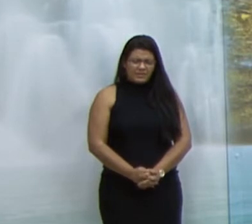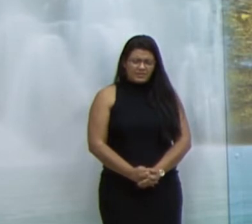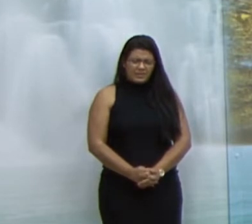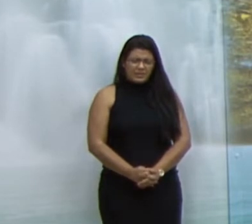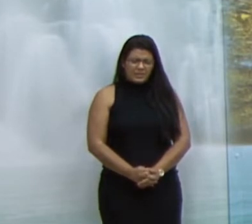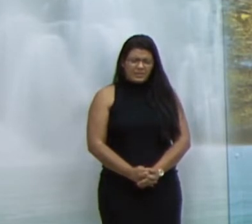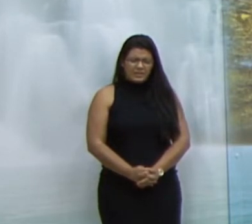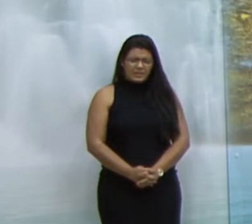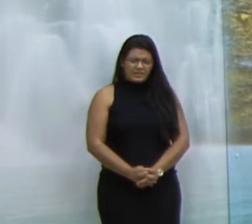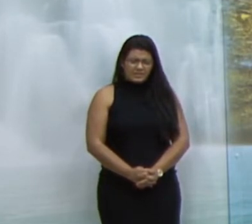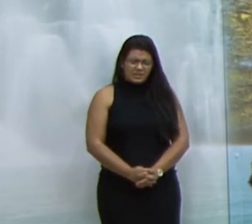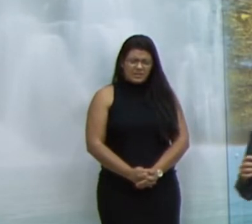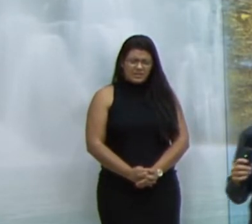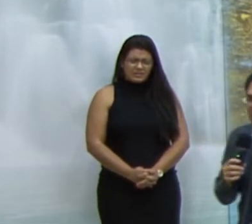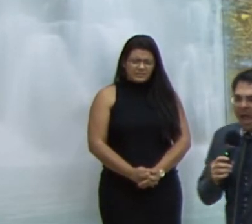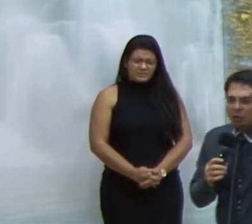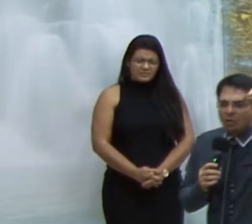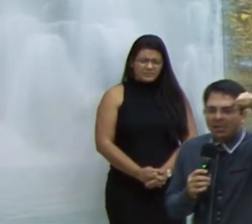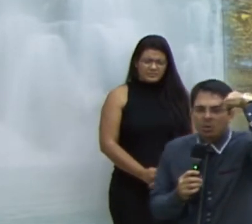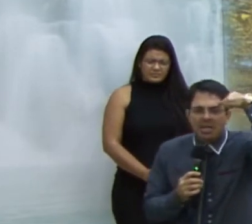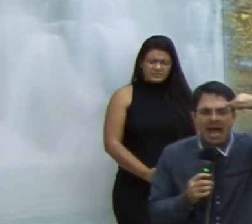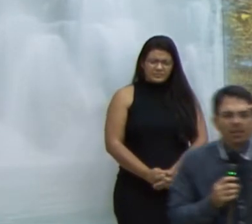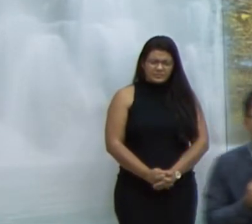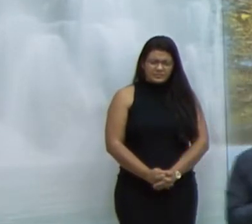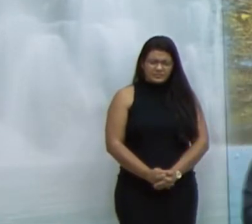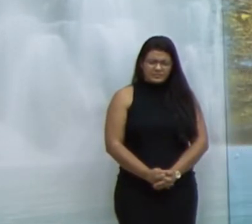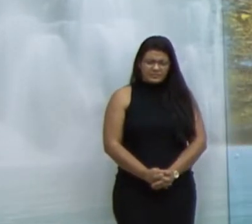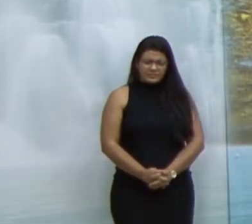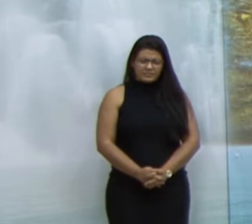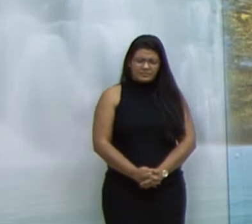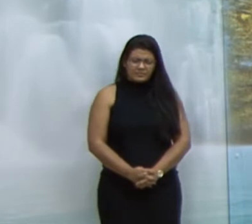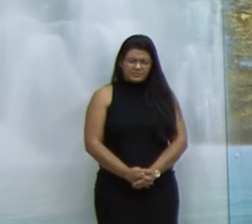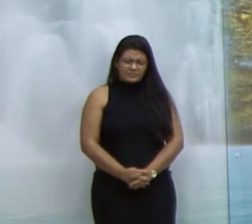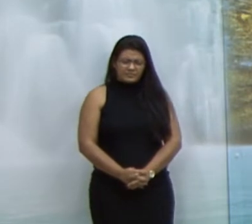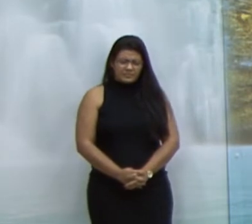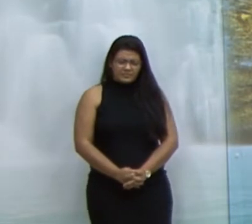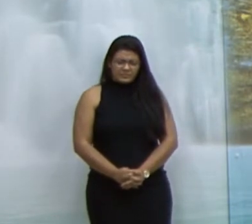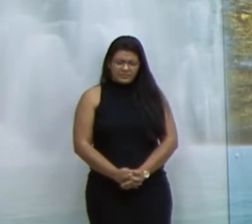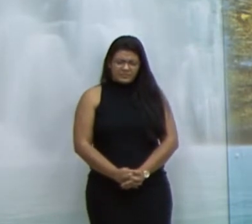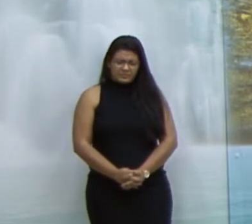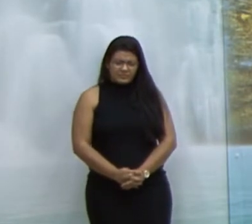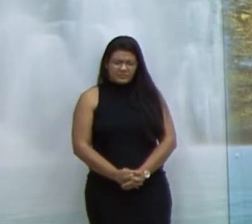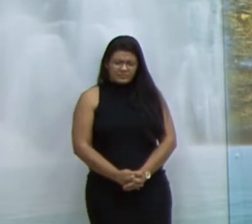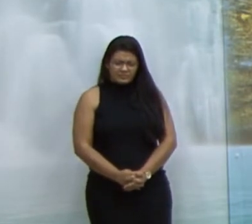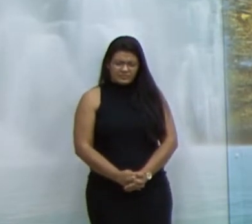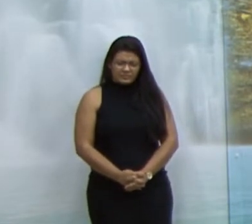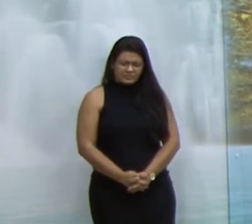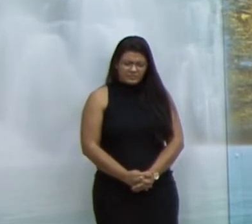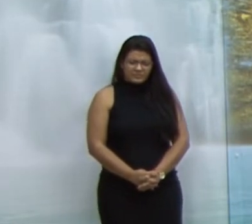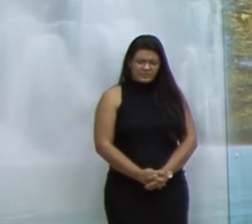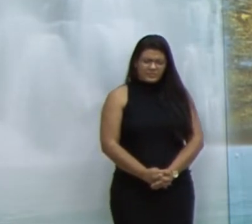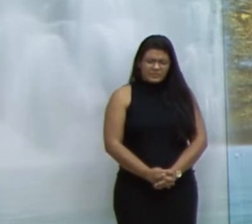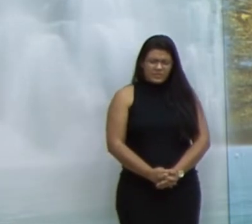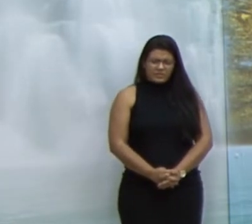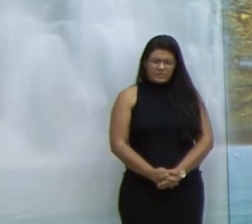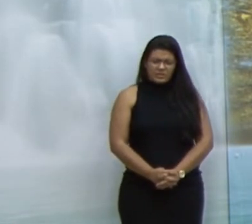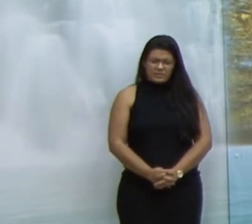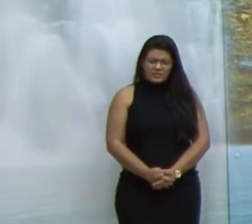Eu não estou falando daqui da minha mente, eu estou sendo guiado pelo Espírito, e eu sei que tem pessoas que estão me ouvindo pela internet.